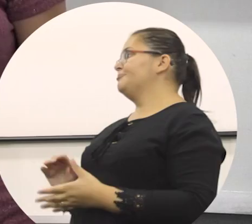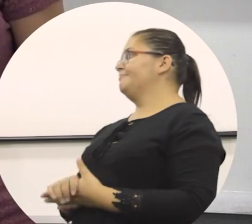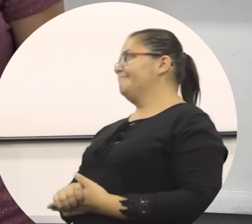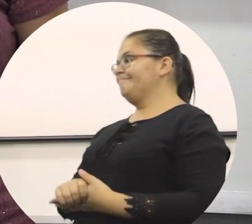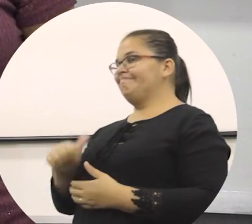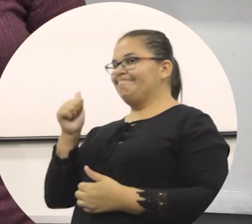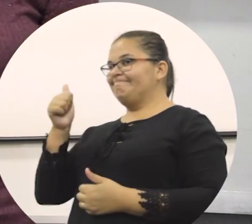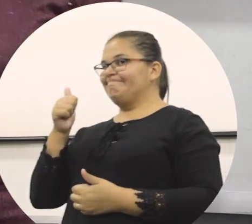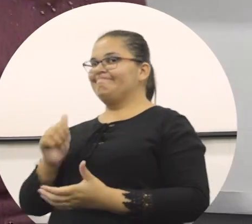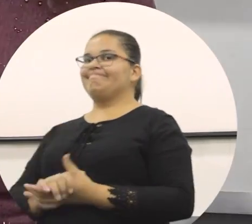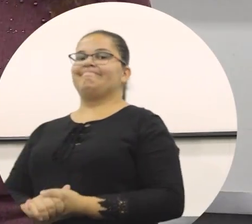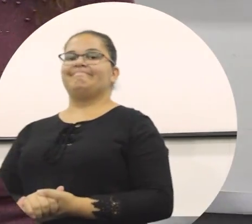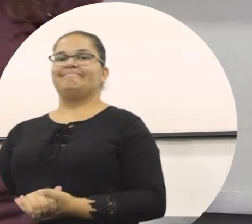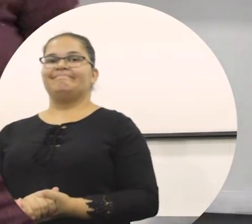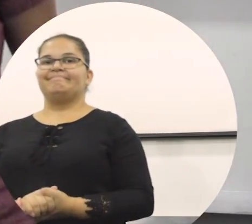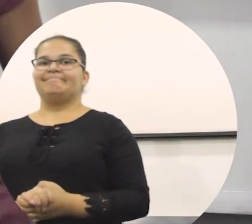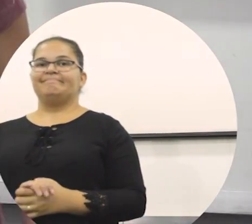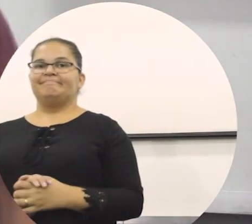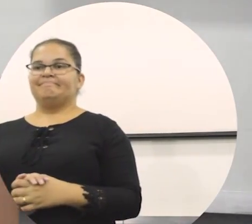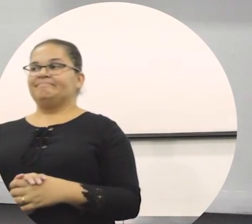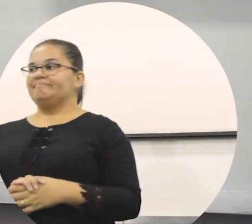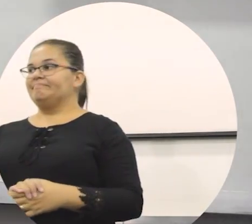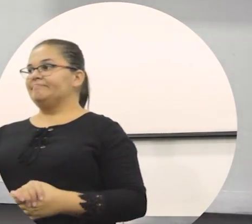tarefa será feita, com certeza.